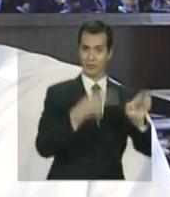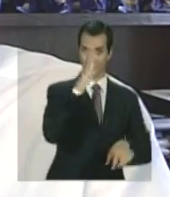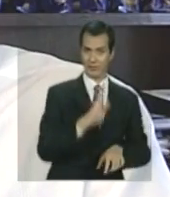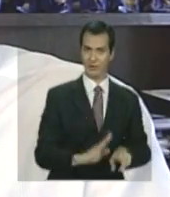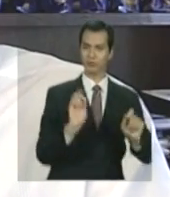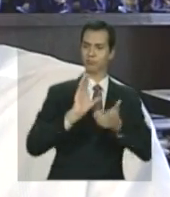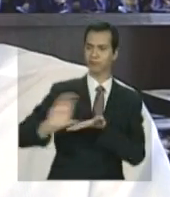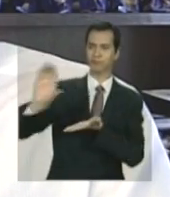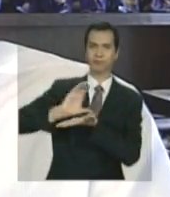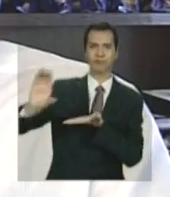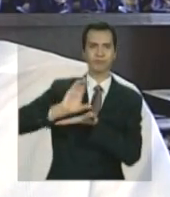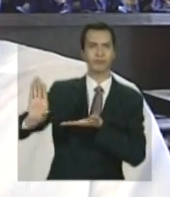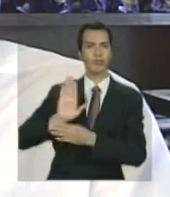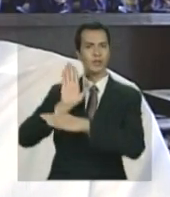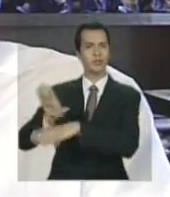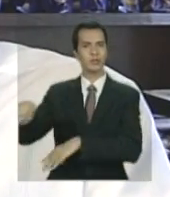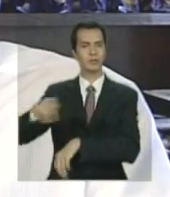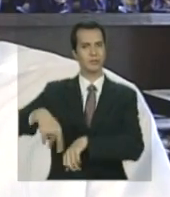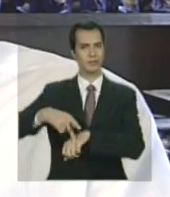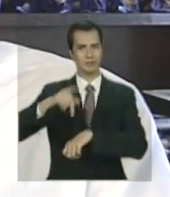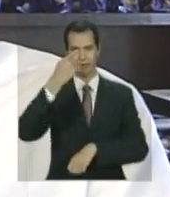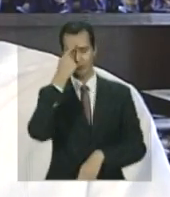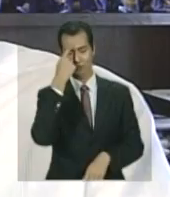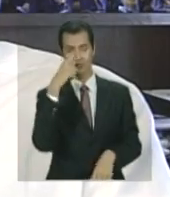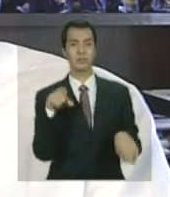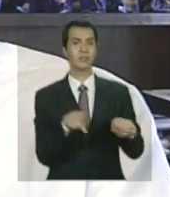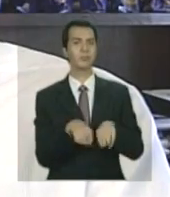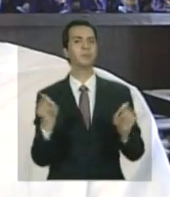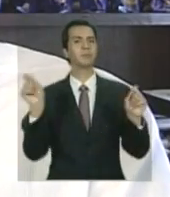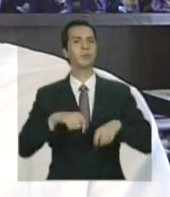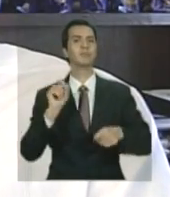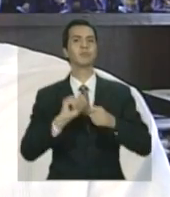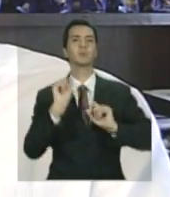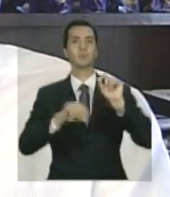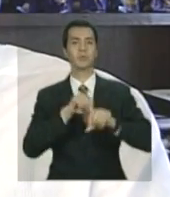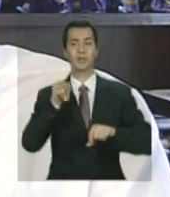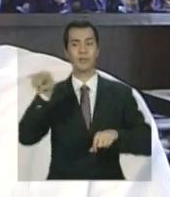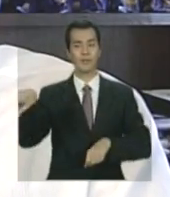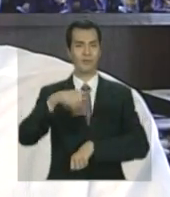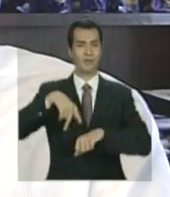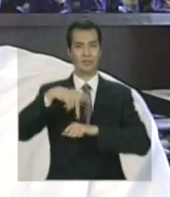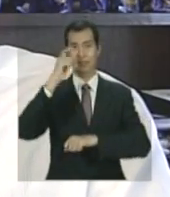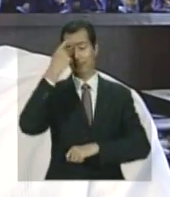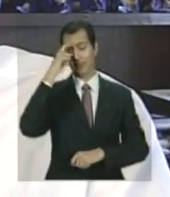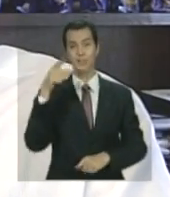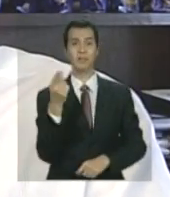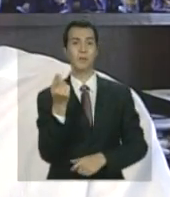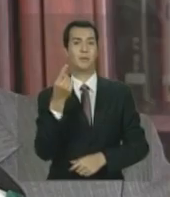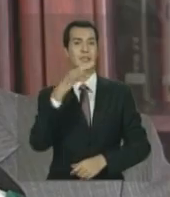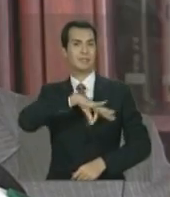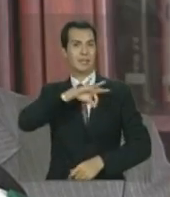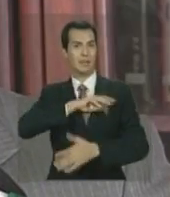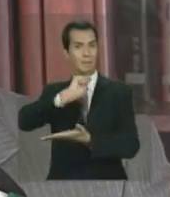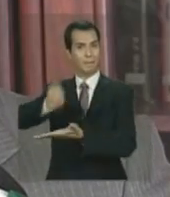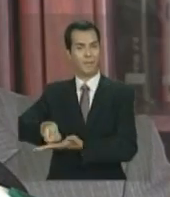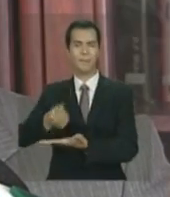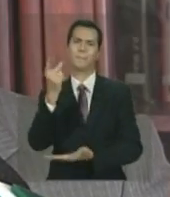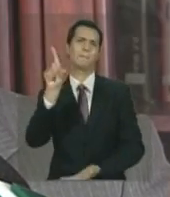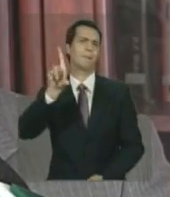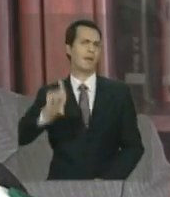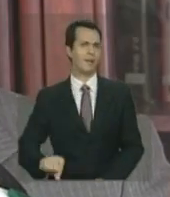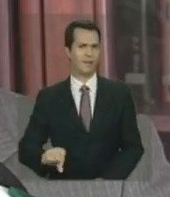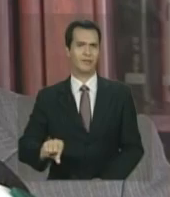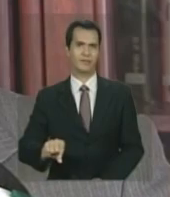mais na Índia, e com uma vantagem muito grande: a mão de obra indiana é uma mão de obra muito mais barata do que a mão de obra brasileira. Eu acho que